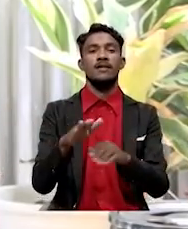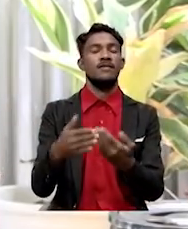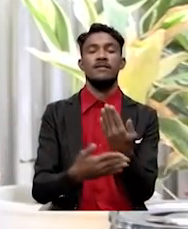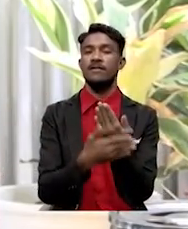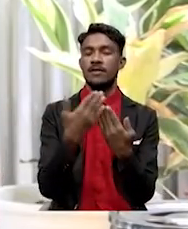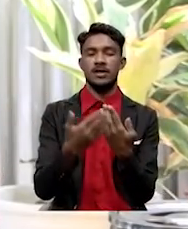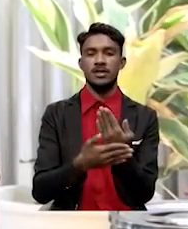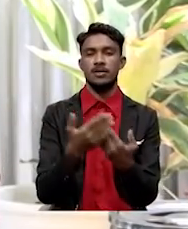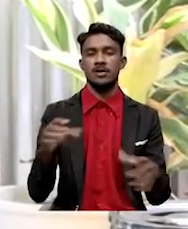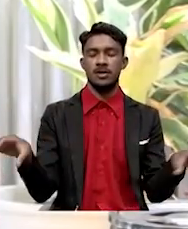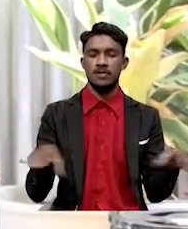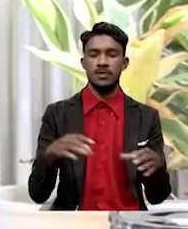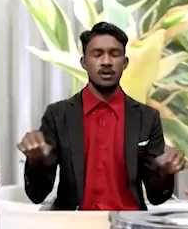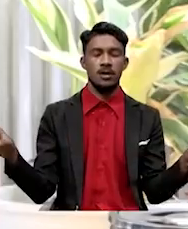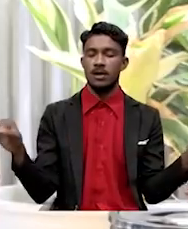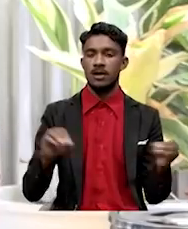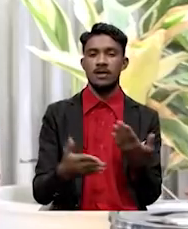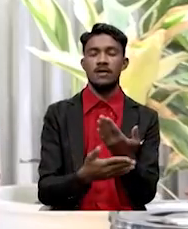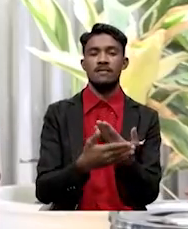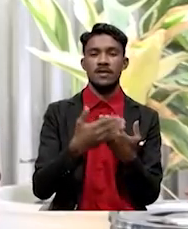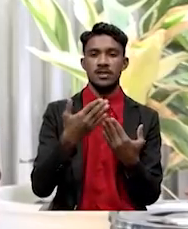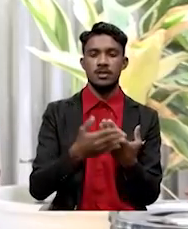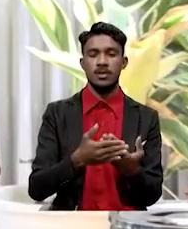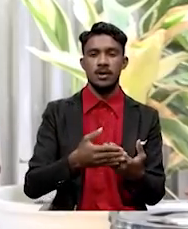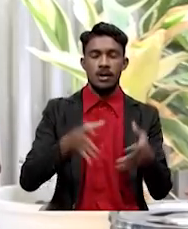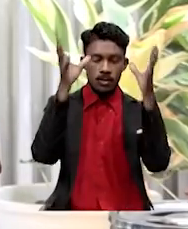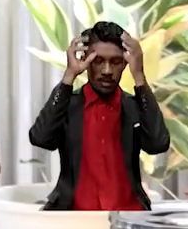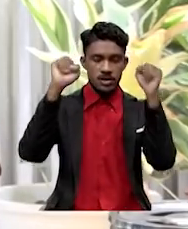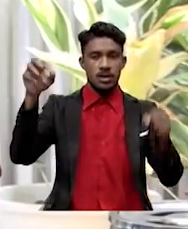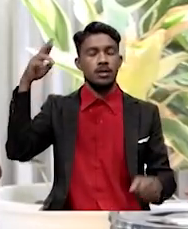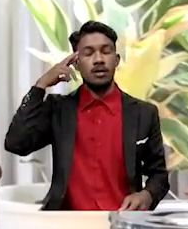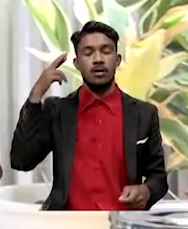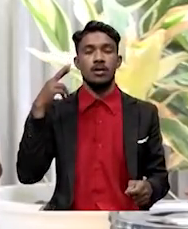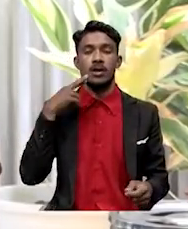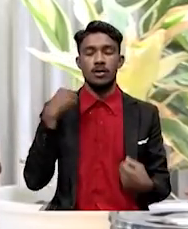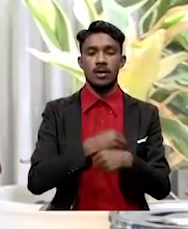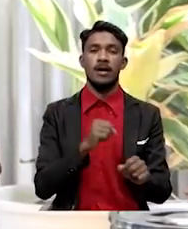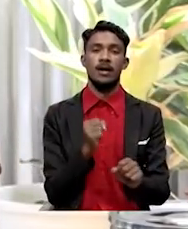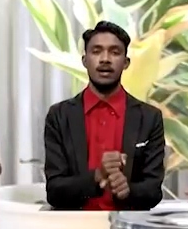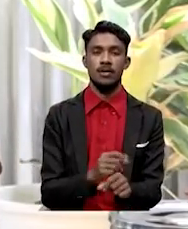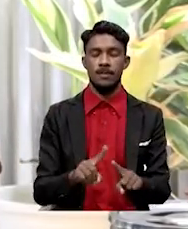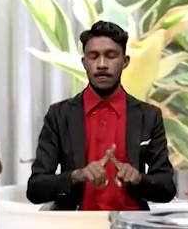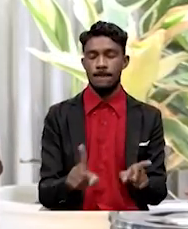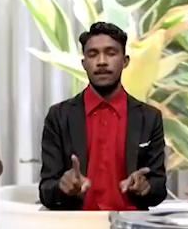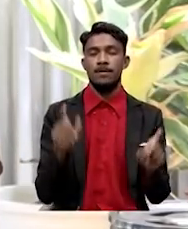missão neve fácil ba presidente Horta a tu realiza. Missão ida beledinha